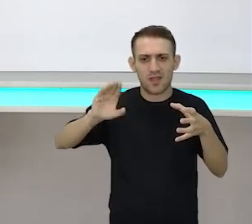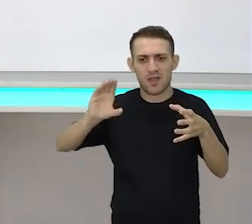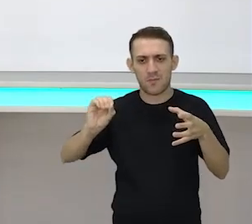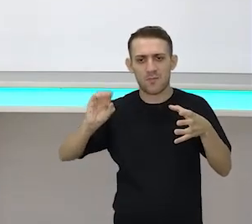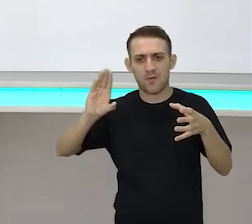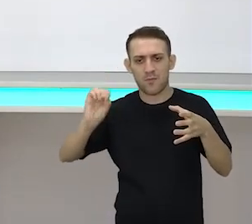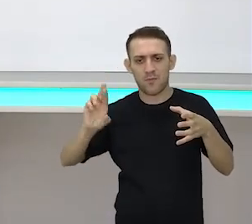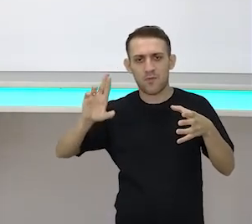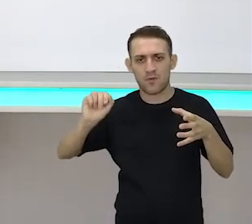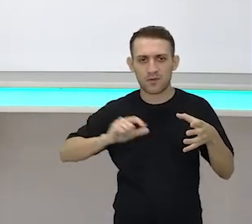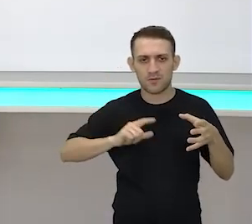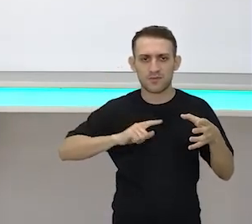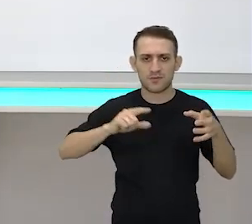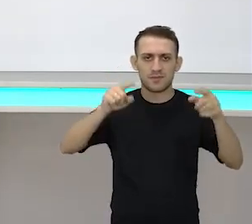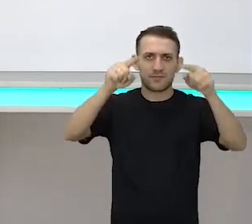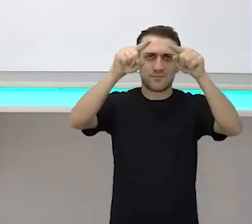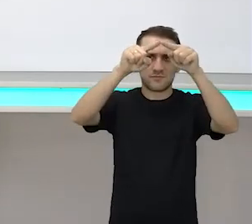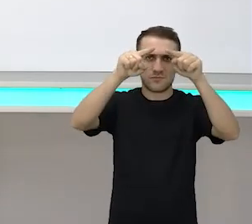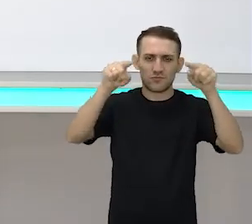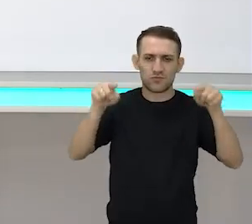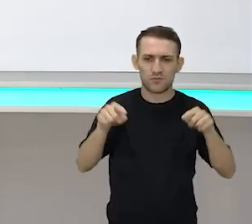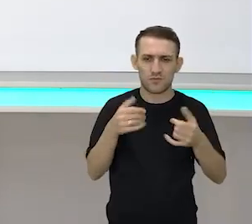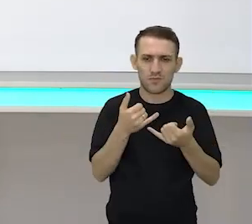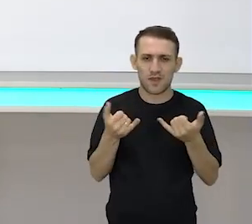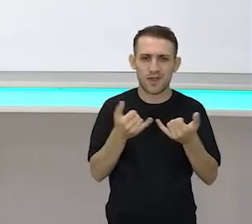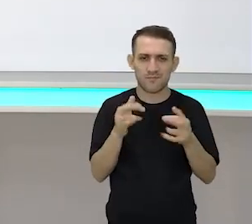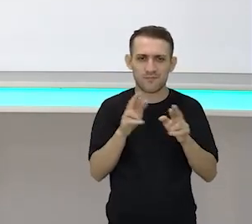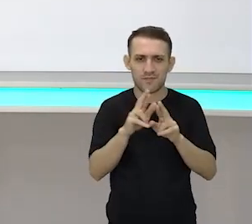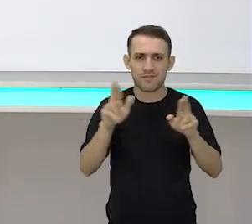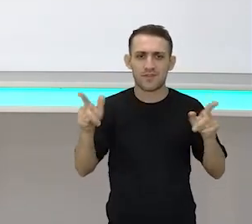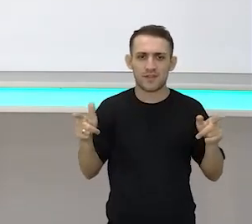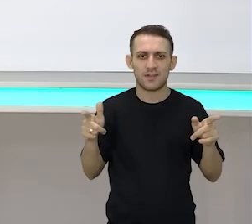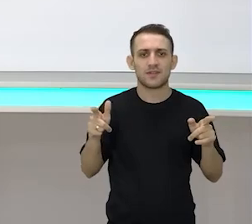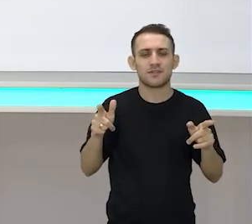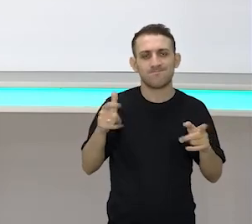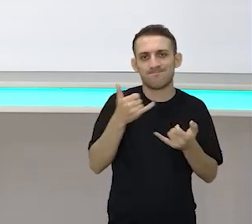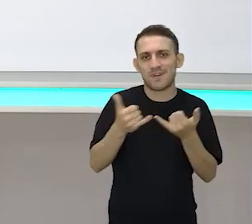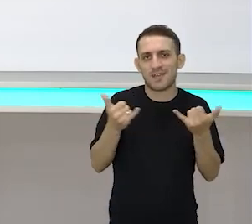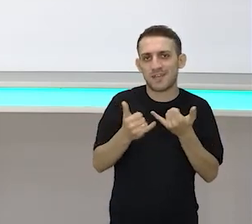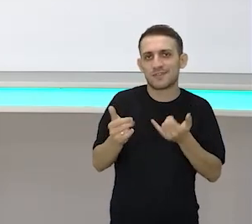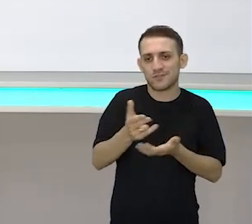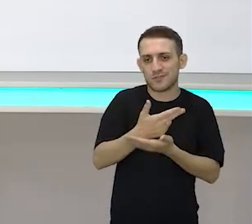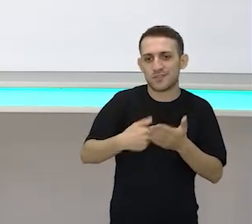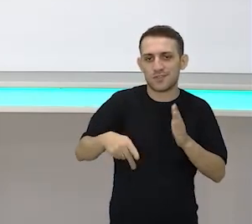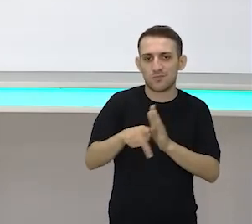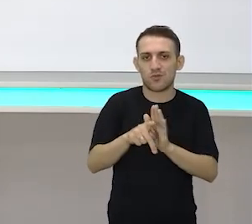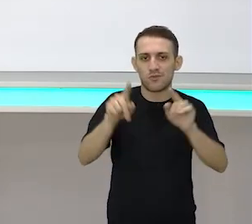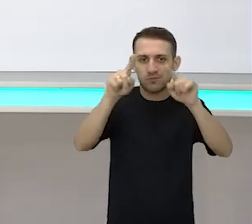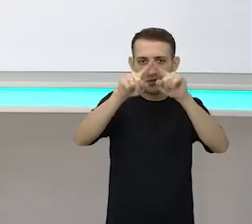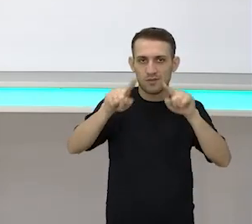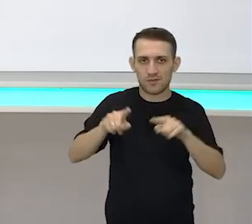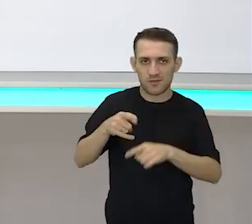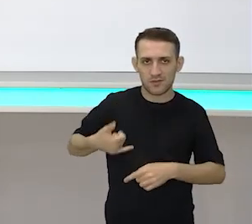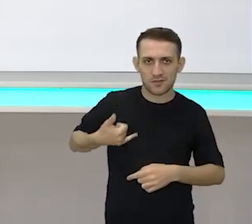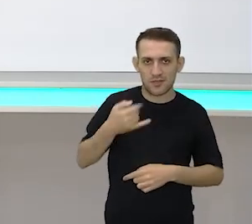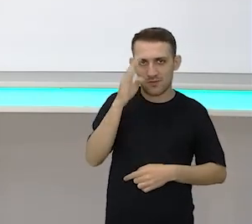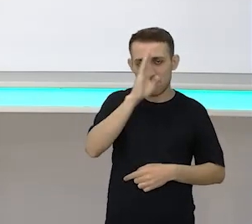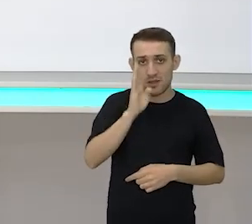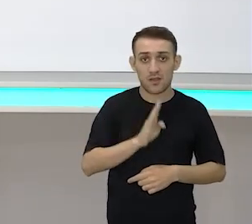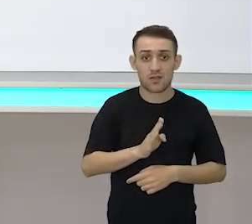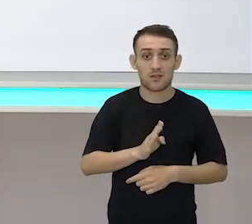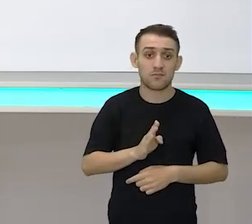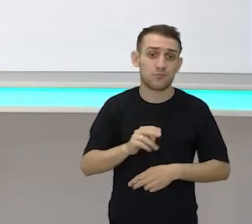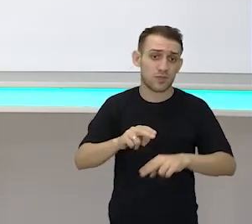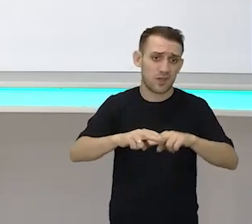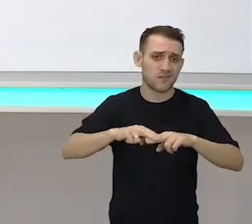torre que ela é mais assim para um formato mais arredondado, né? É o que está parecendo a pirâmide etária brasileira hoje em dia, por